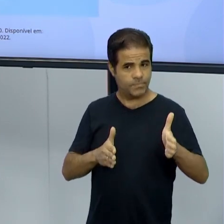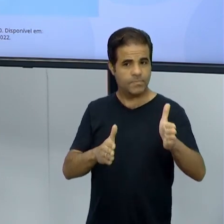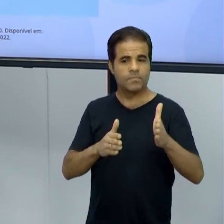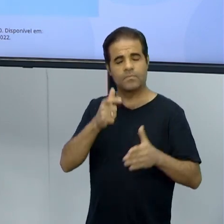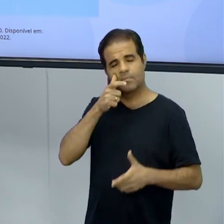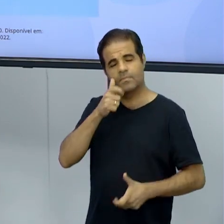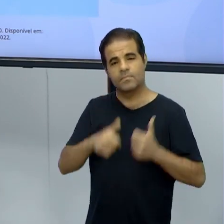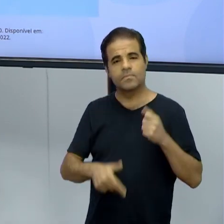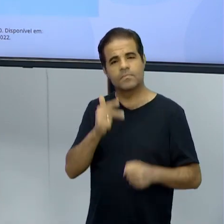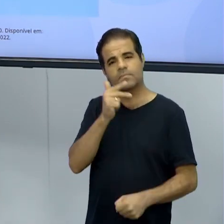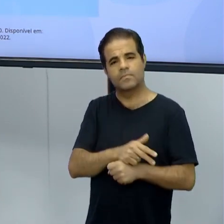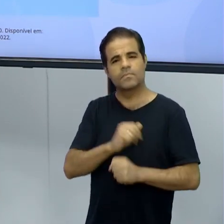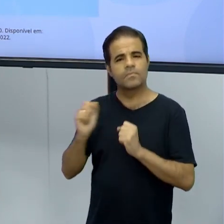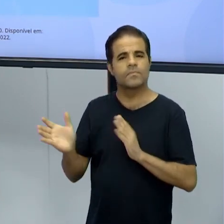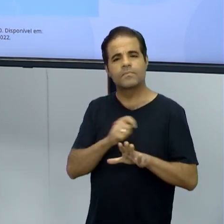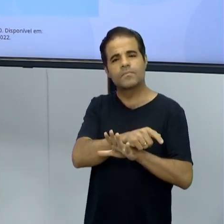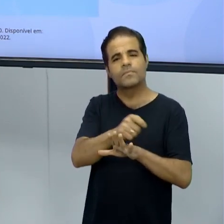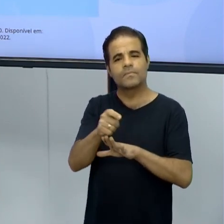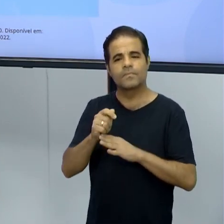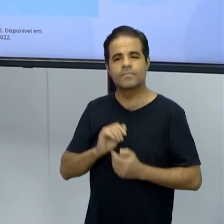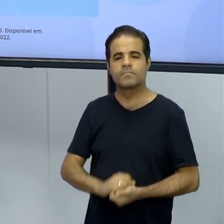vídeo explicando para vocês fake news.